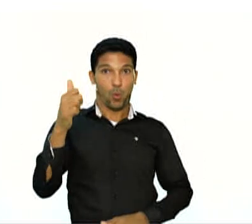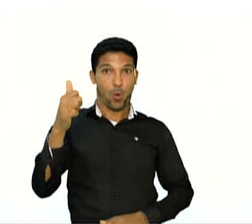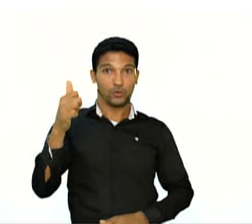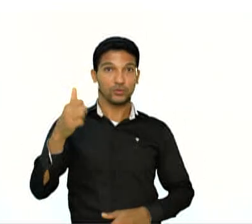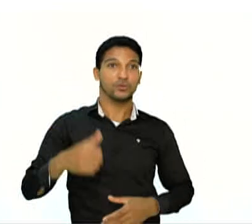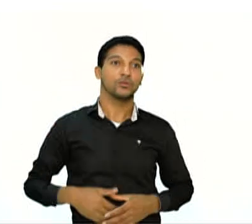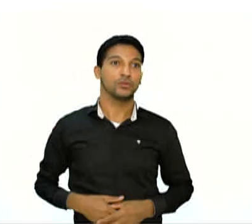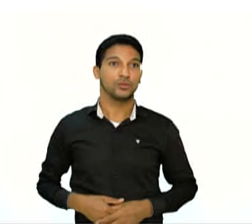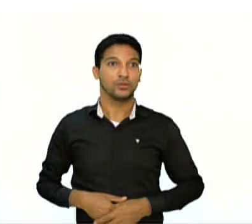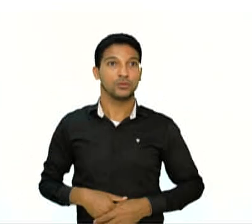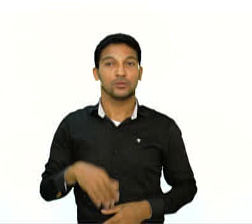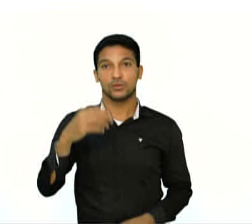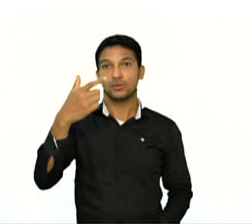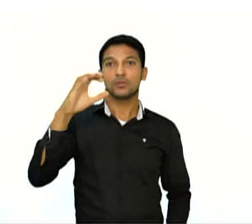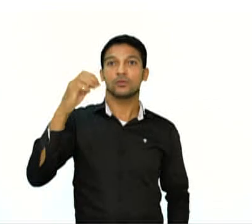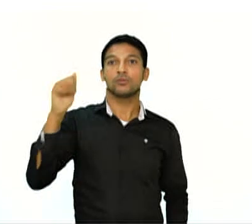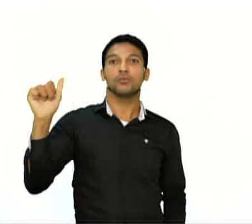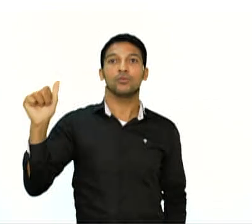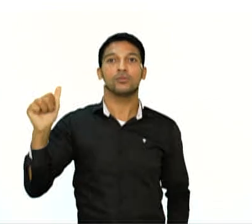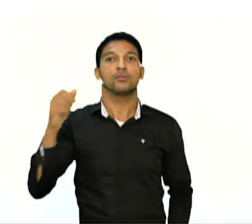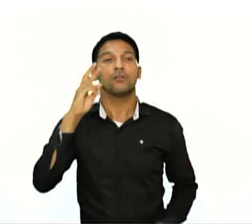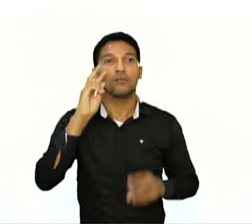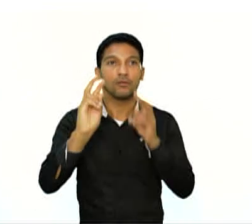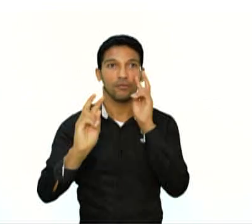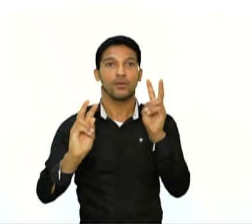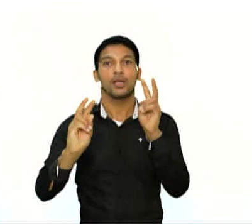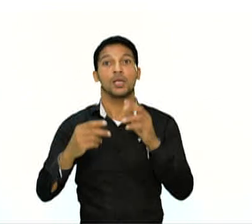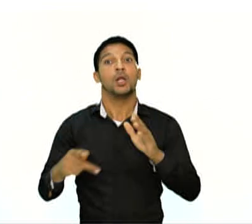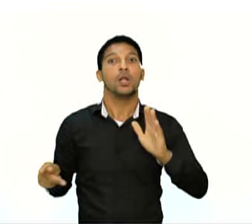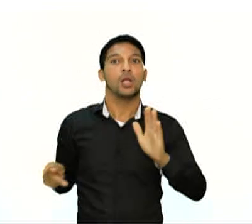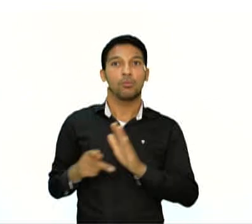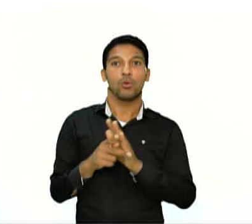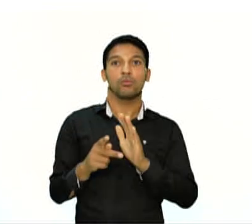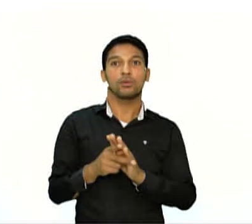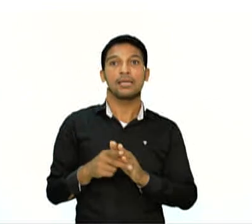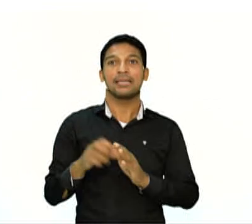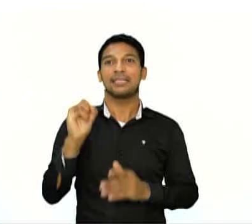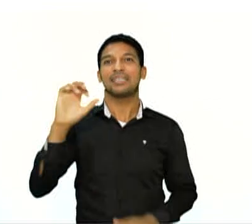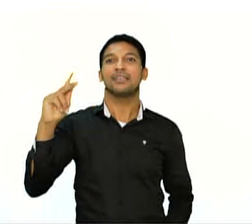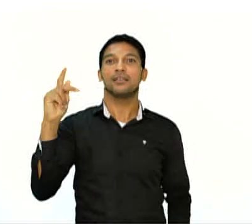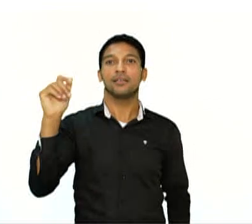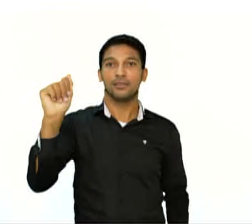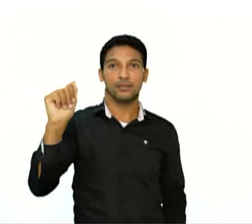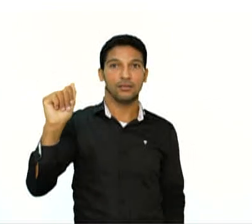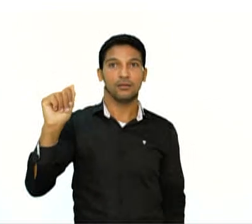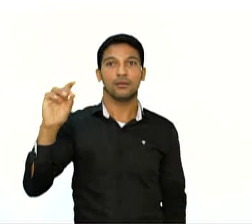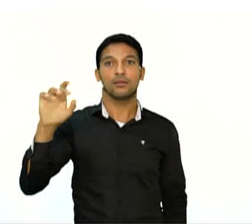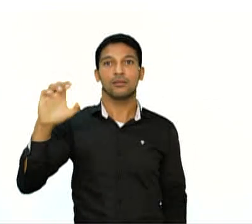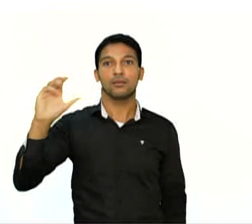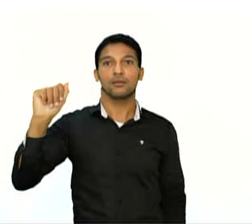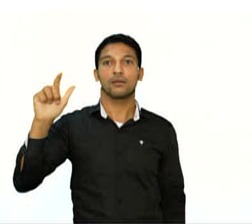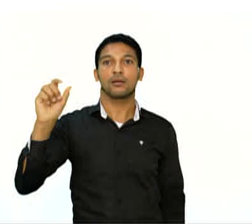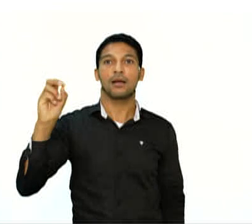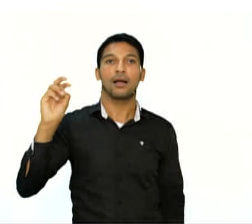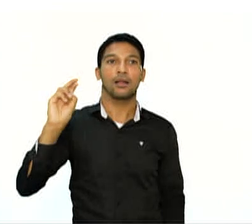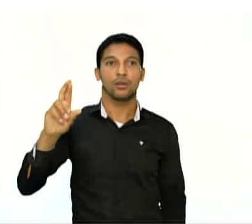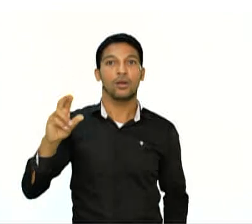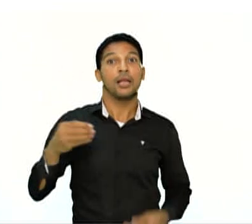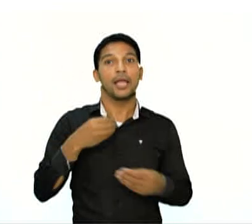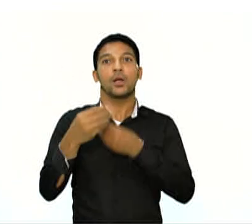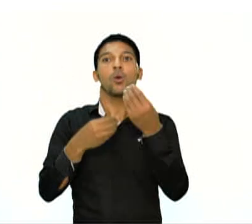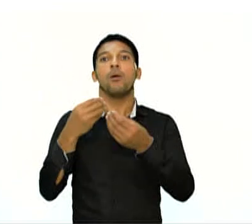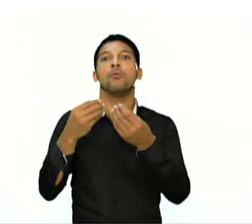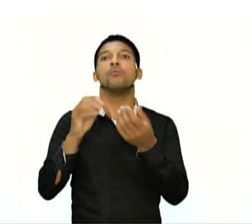o seguinte, vamos lá. O fenômeno da ilha de calor é um exemplo mais marcante da modificação das condições iniciais do